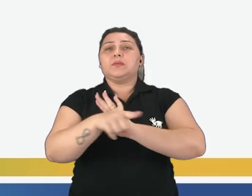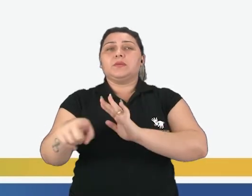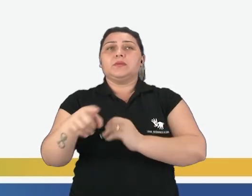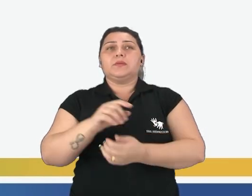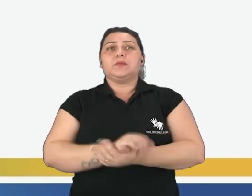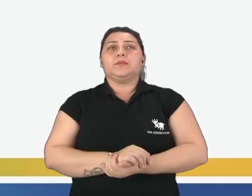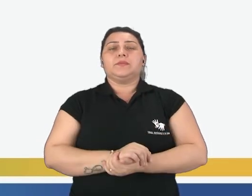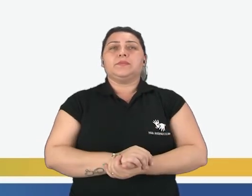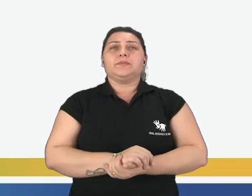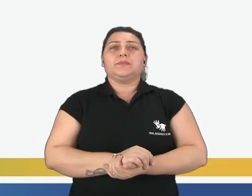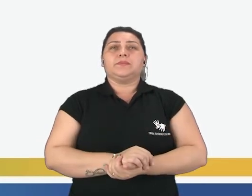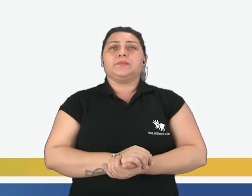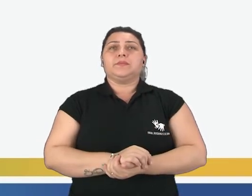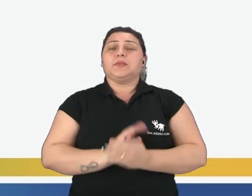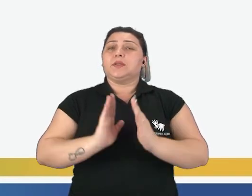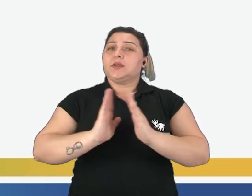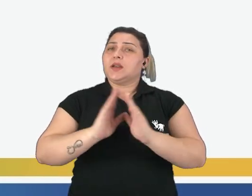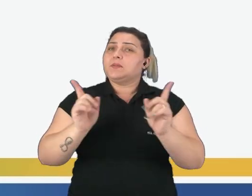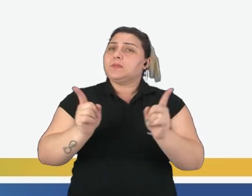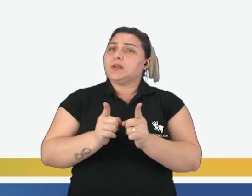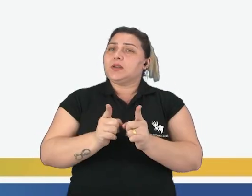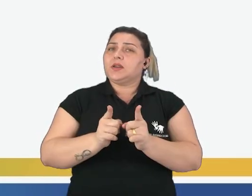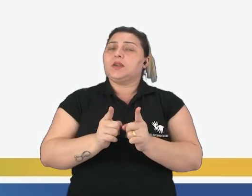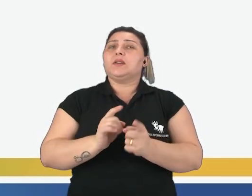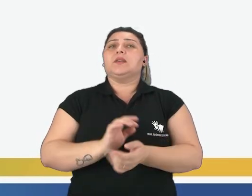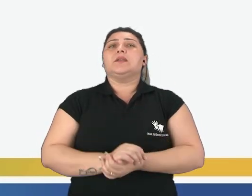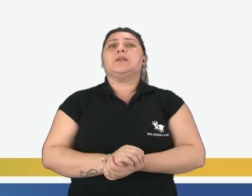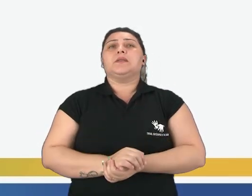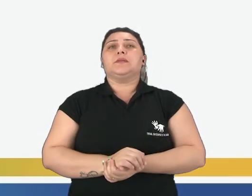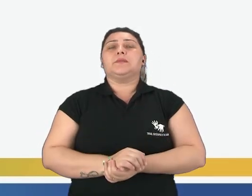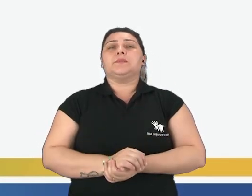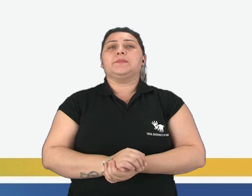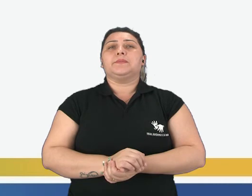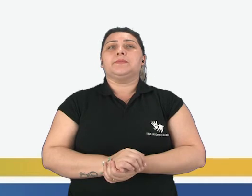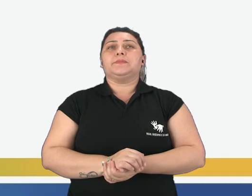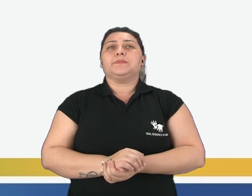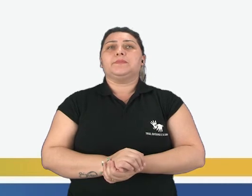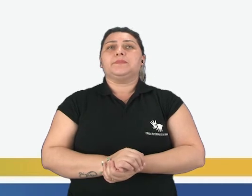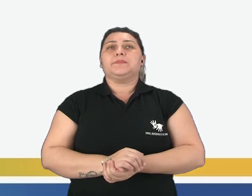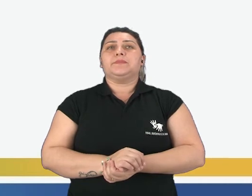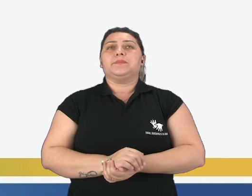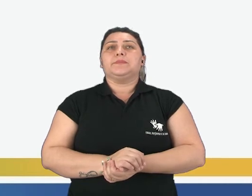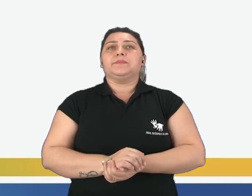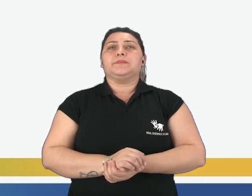aí, ele é caseiro, pequeno, então para medir circuitos de pequeno porte.